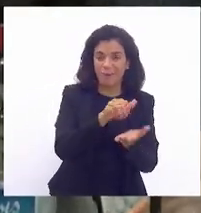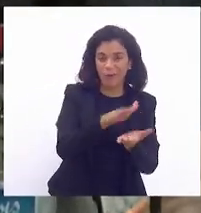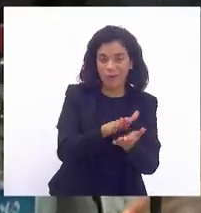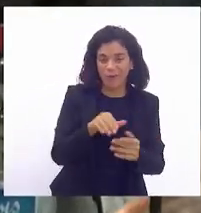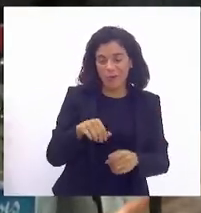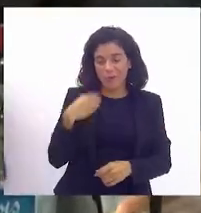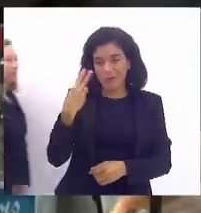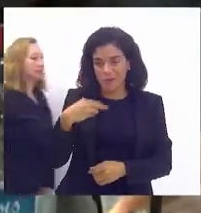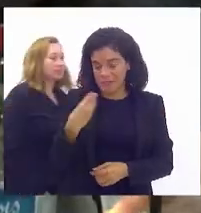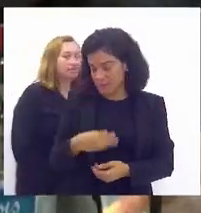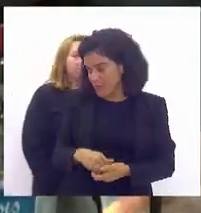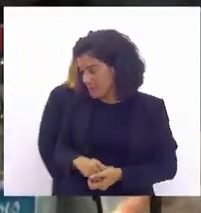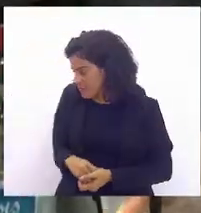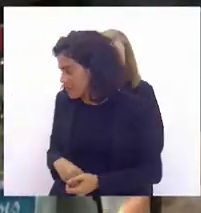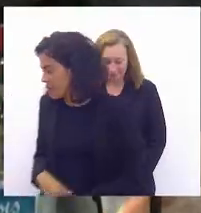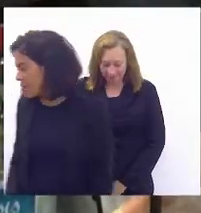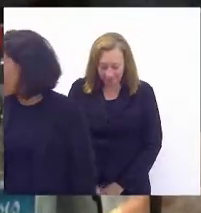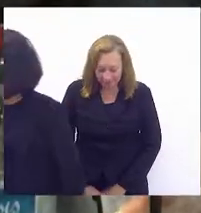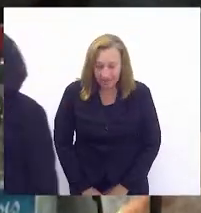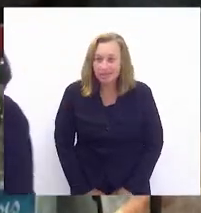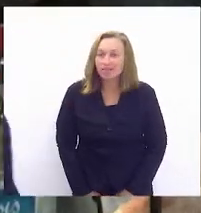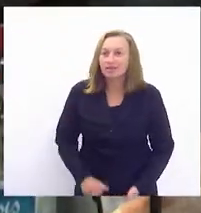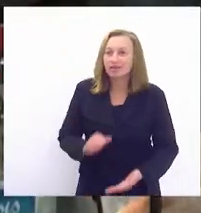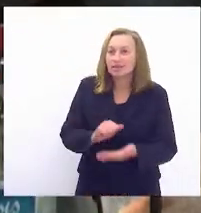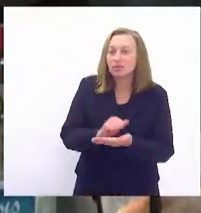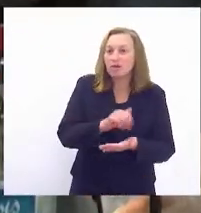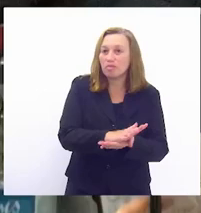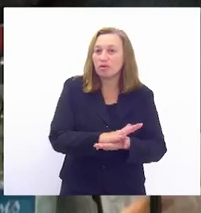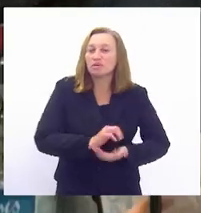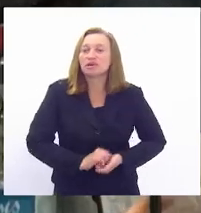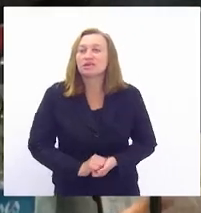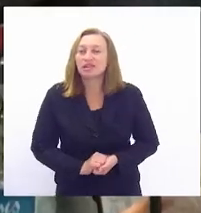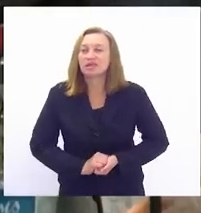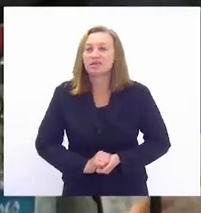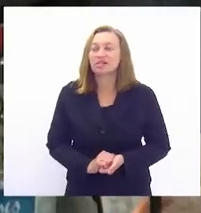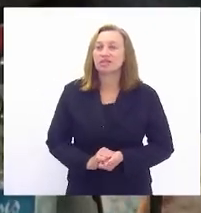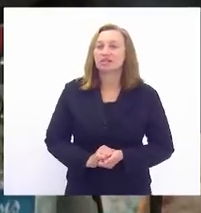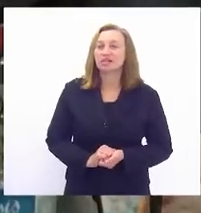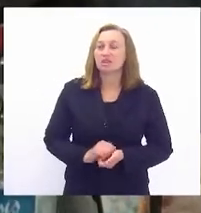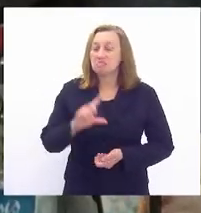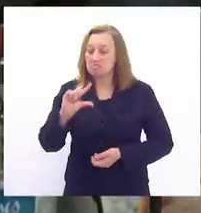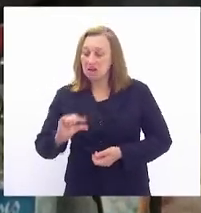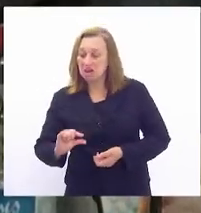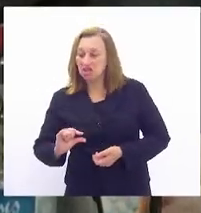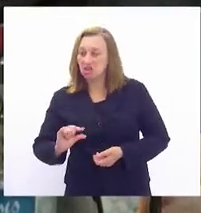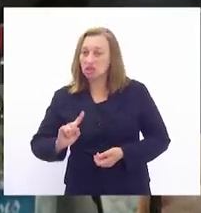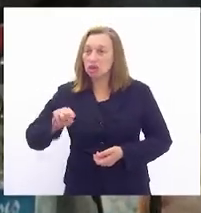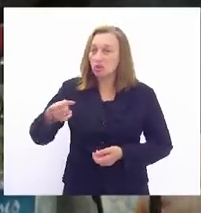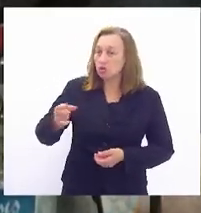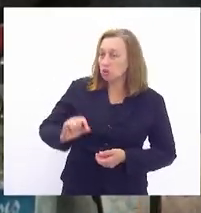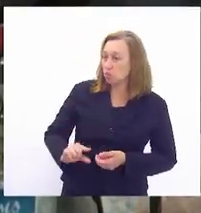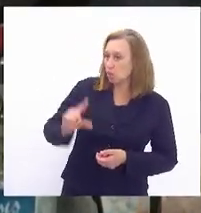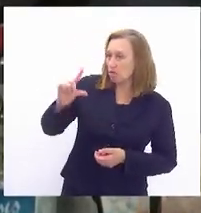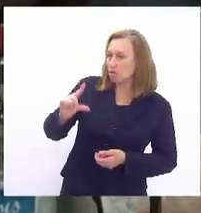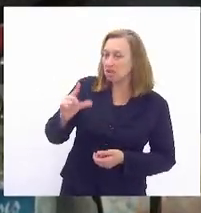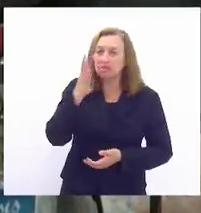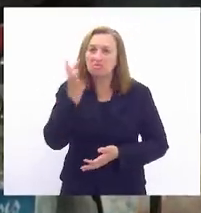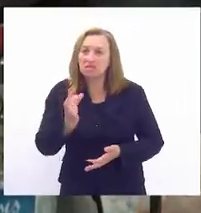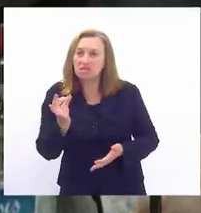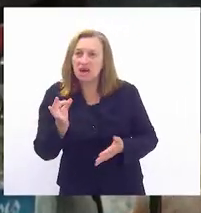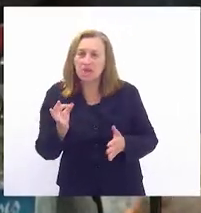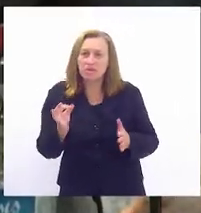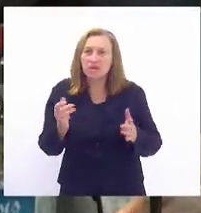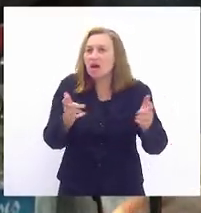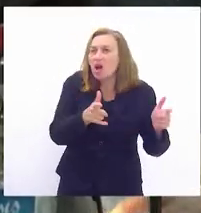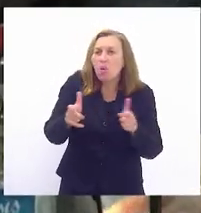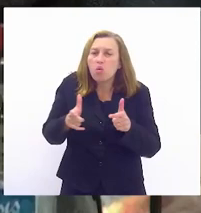do ano inteiro, vem uma multa baixinha, ou quando vem uma multa alta, essa multa é aplicada sabe-se lá onde. Então, os taxas